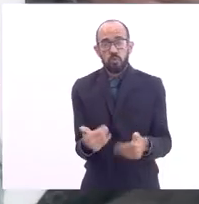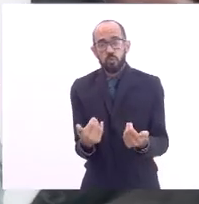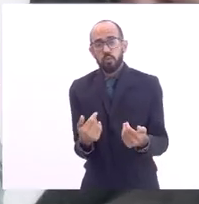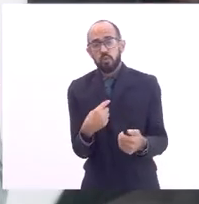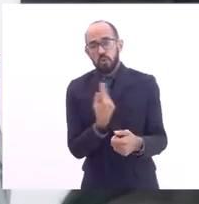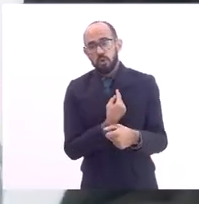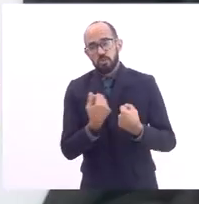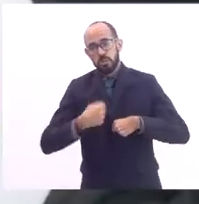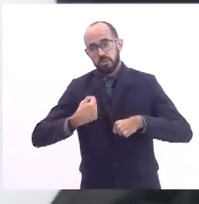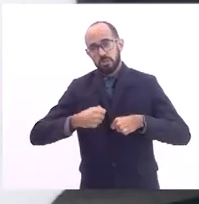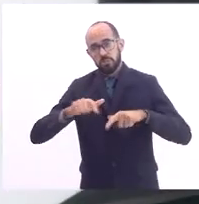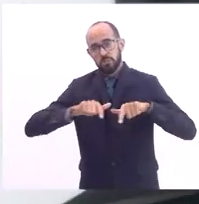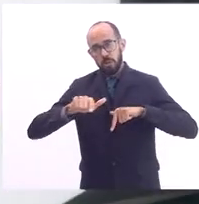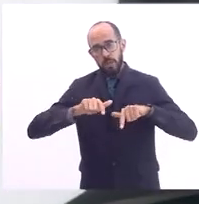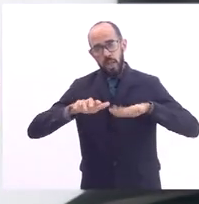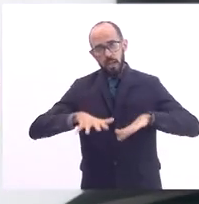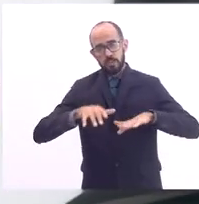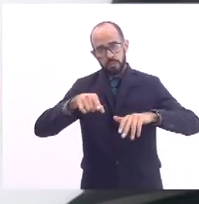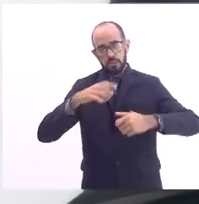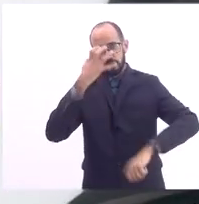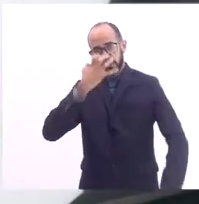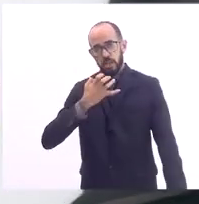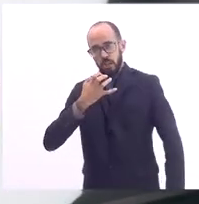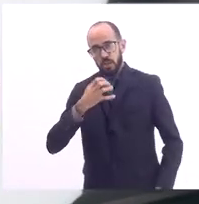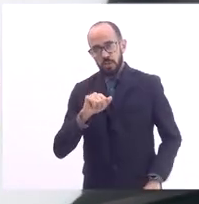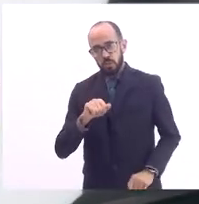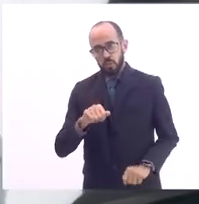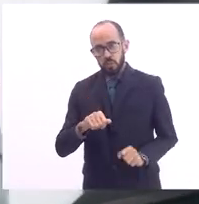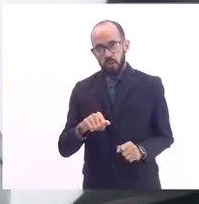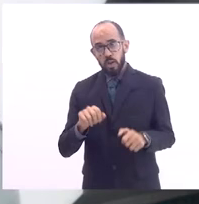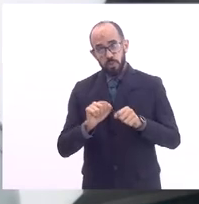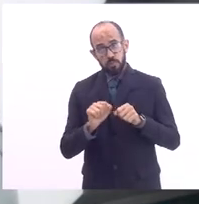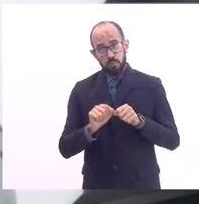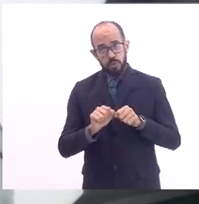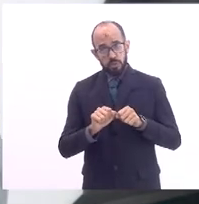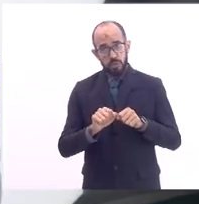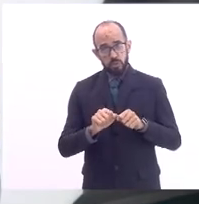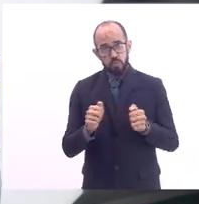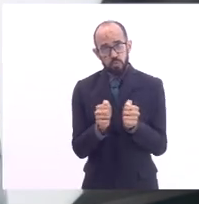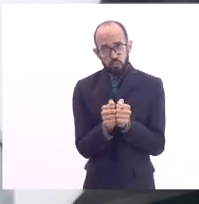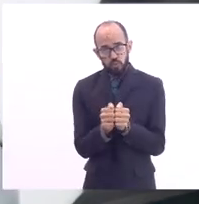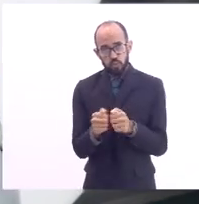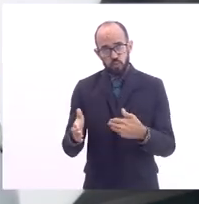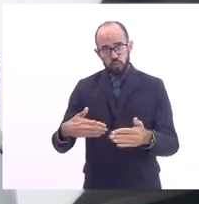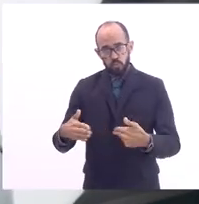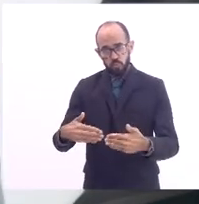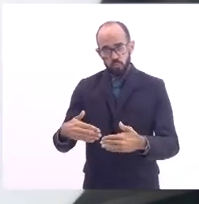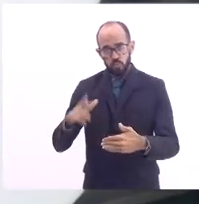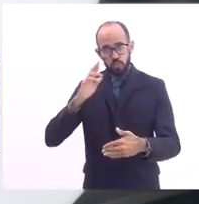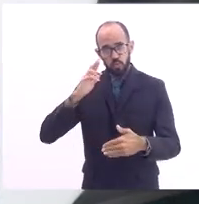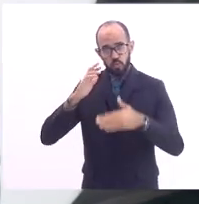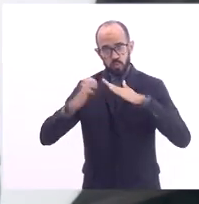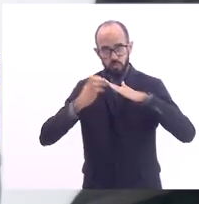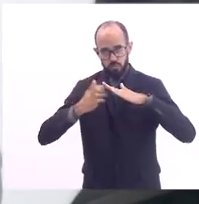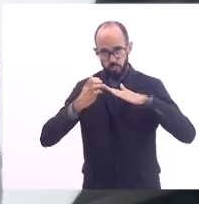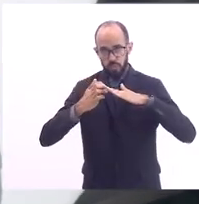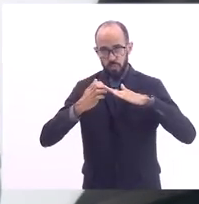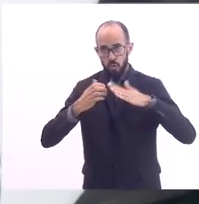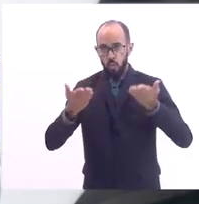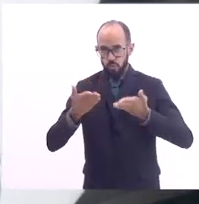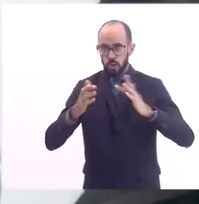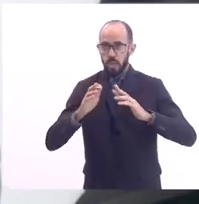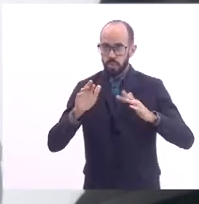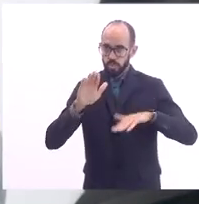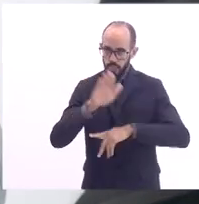de forma séria, é o que estamos fazendo no campo dos industriais. Hoje à tarde teremos um encontro com a Fiejan e alguns industriais já buscando esse